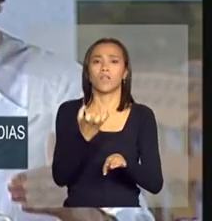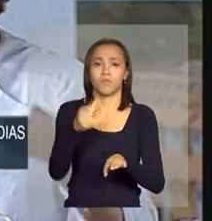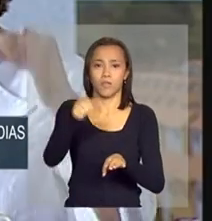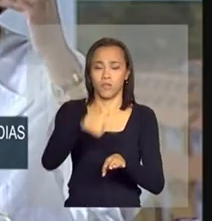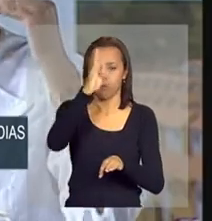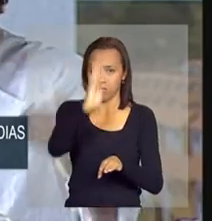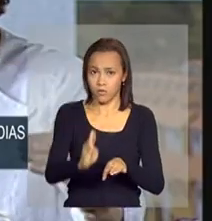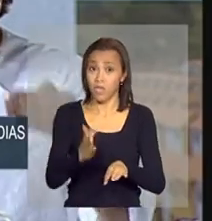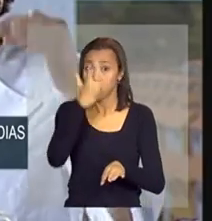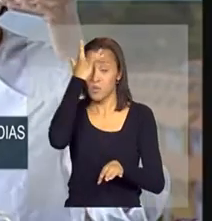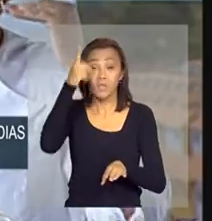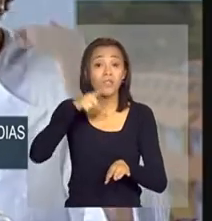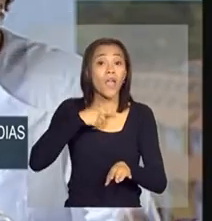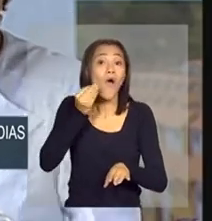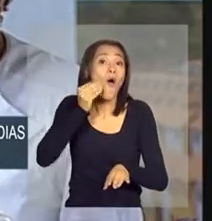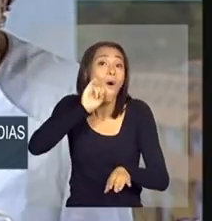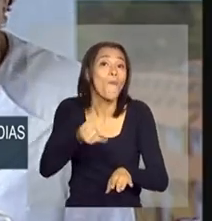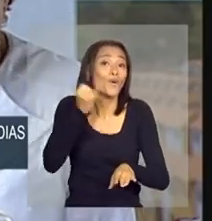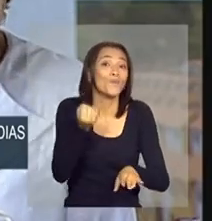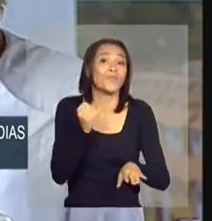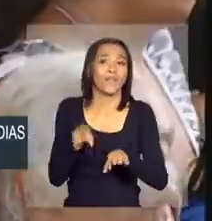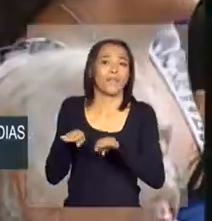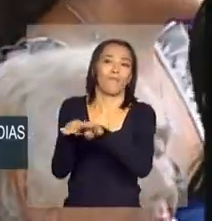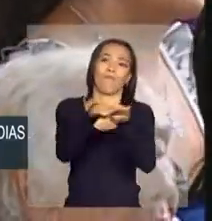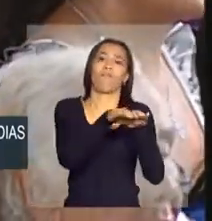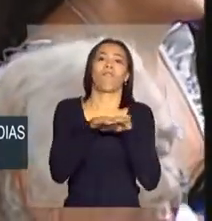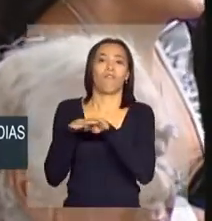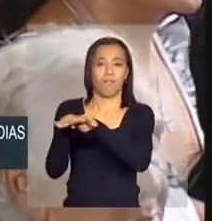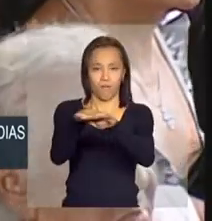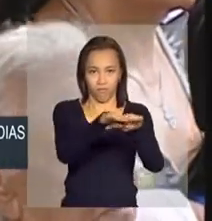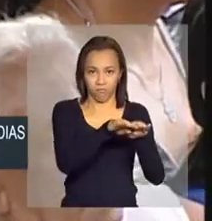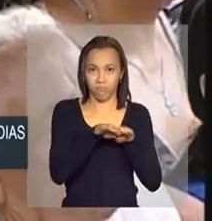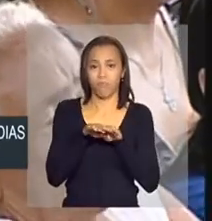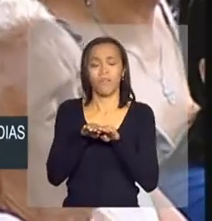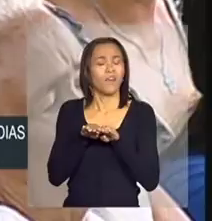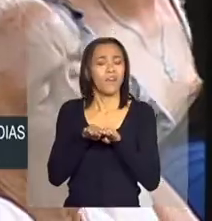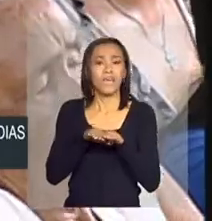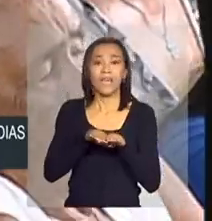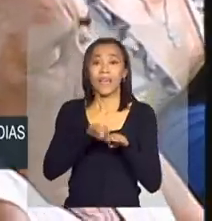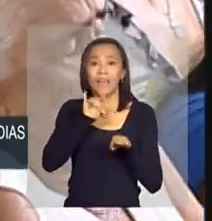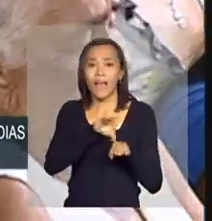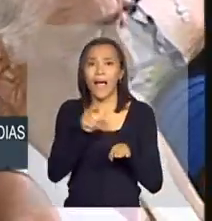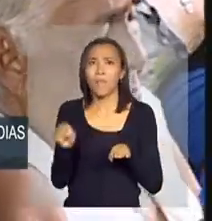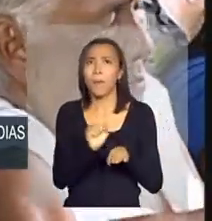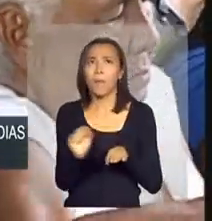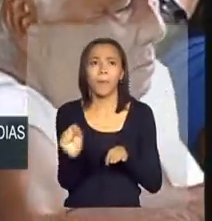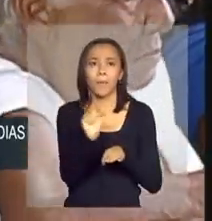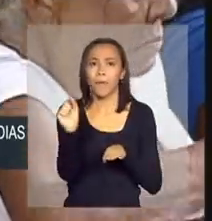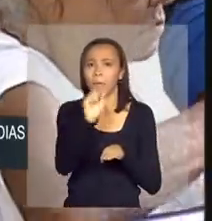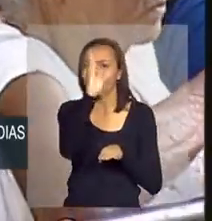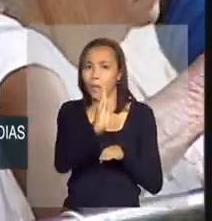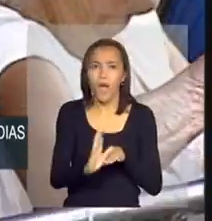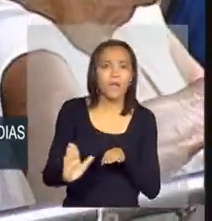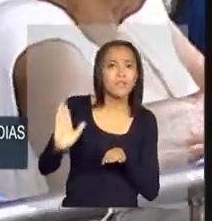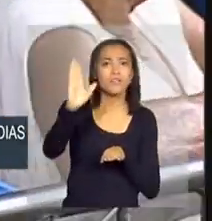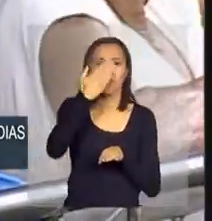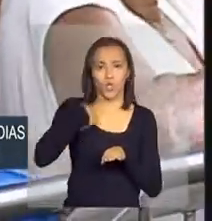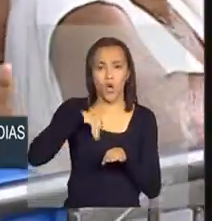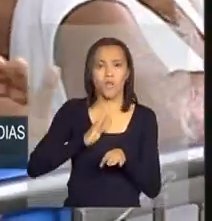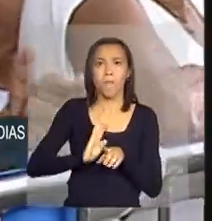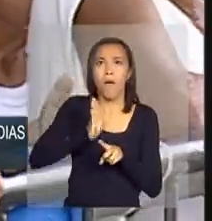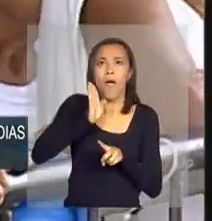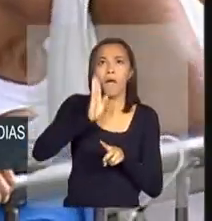pessoas tenham as mesmas oportunidades e em cada lugar o que a gente